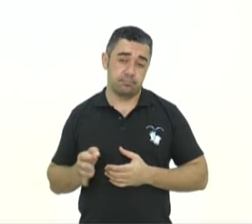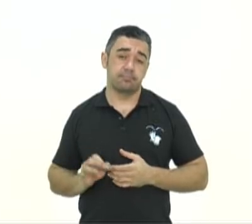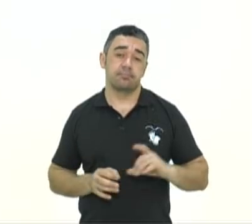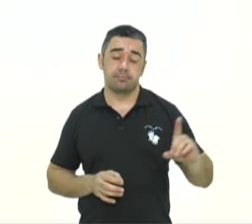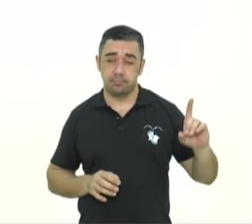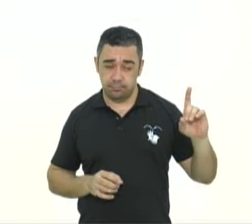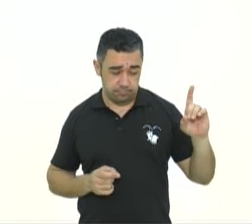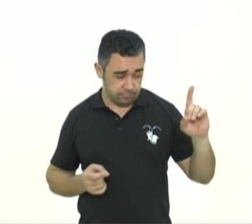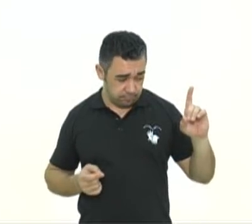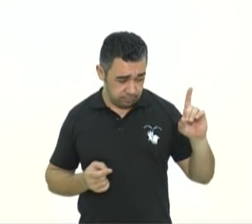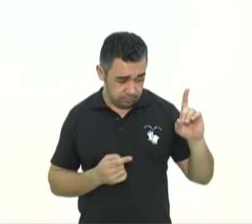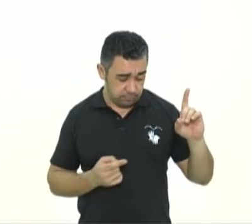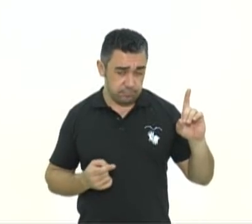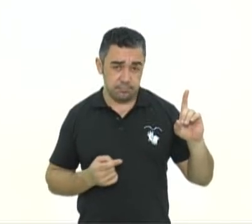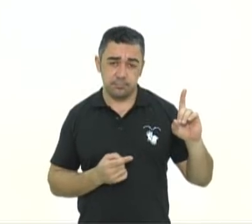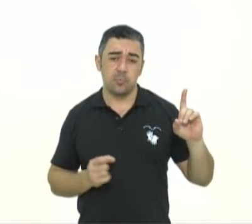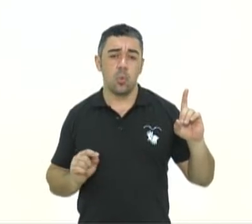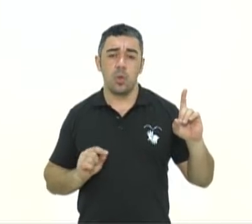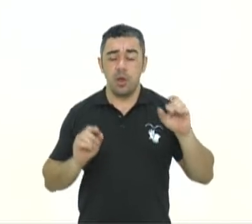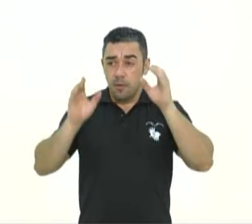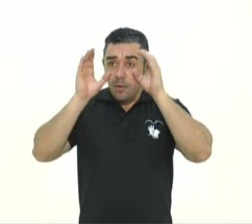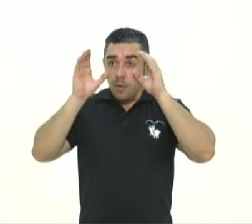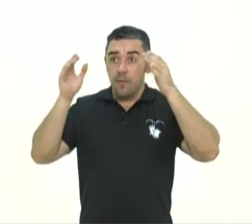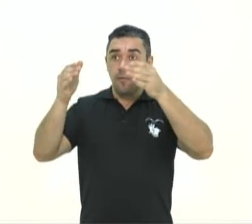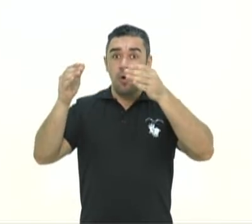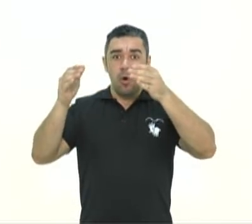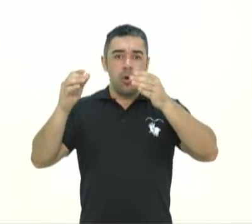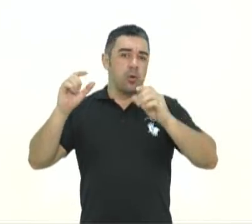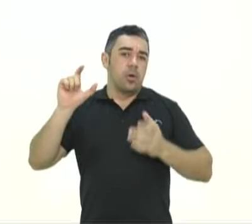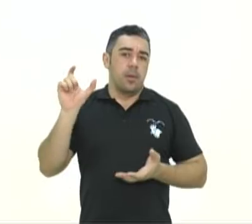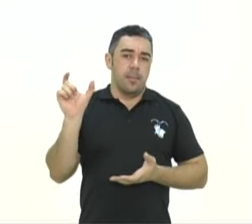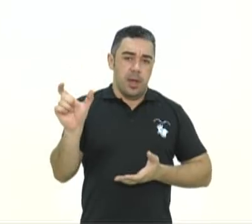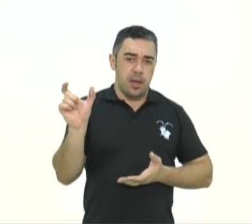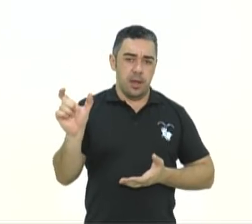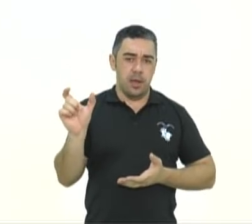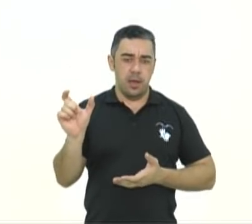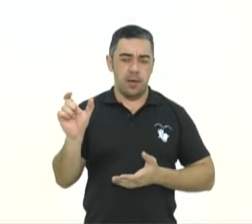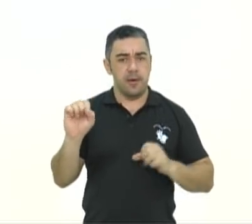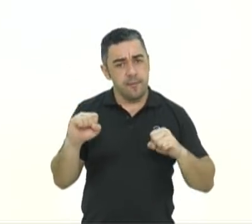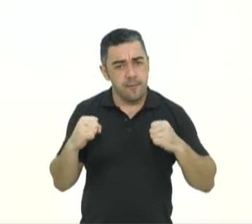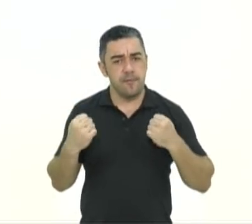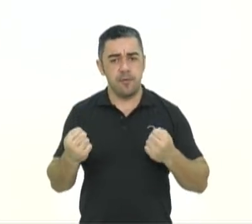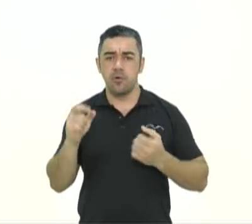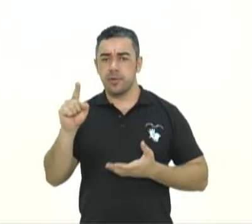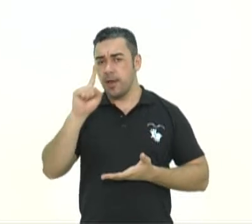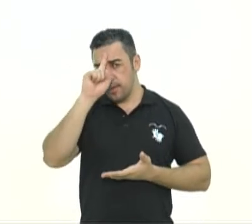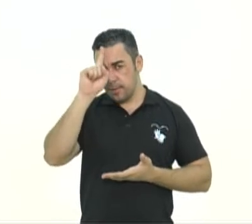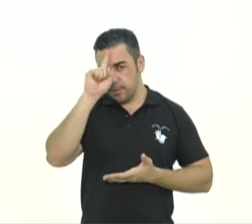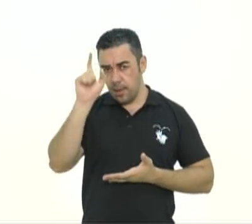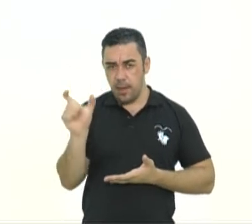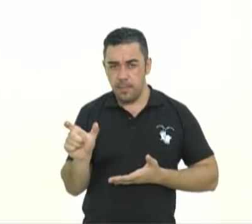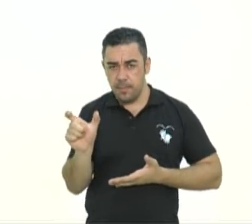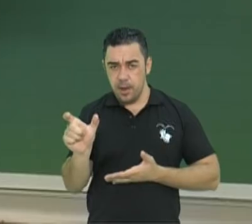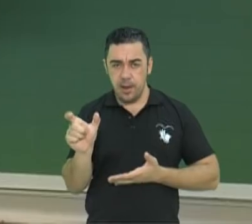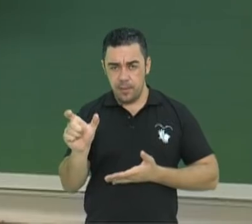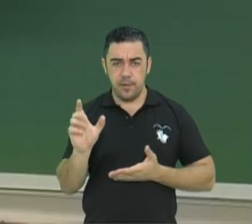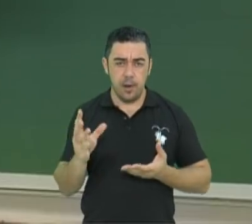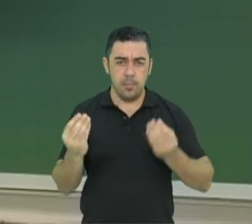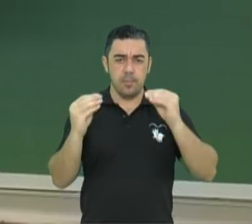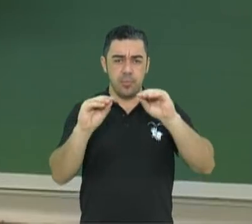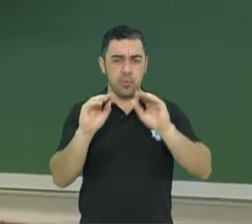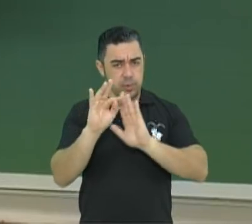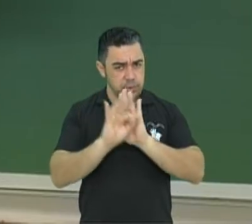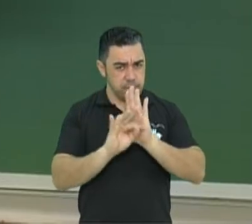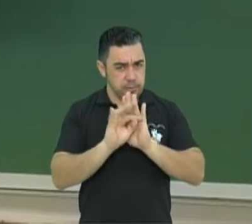Isso mesmo, alternativa D. Então está enfatizando, reforçando aquele termo, aquela ideia colocada